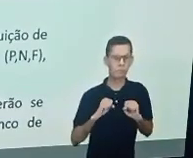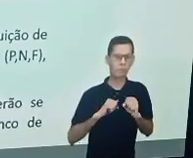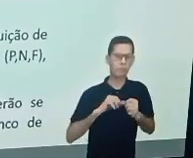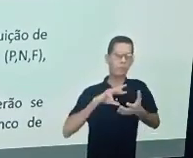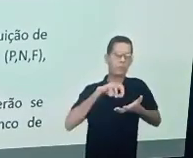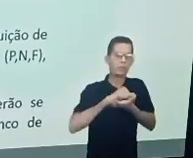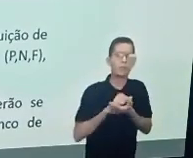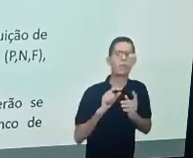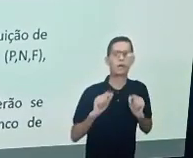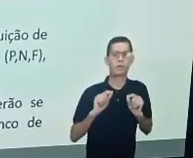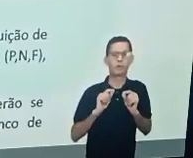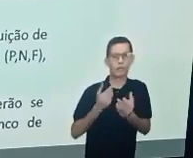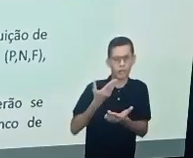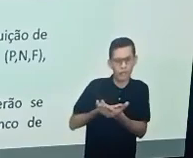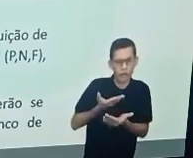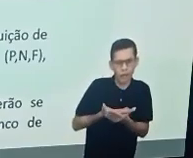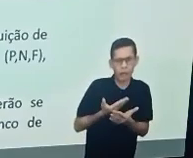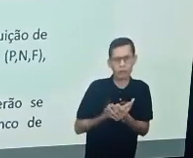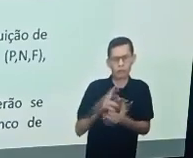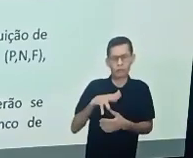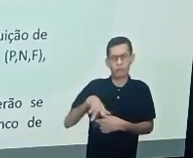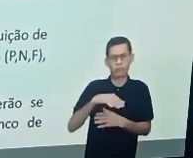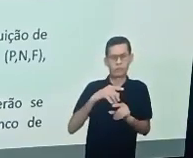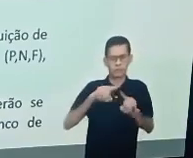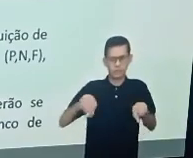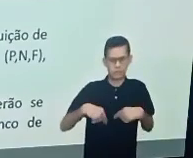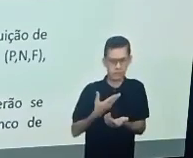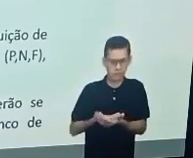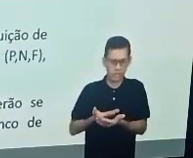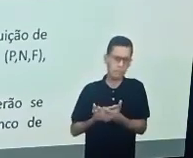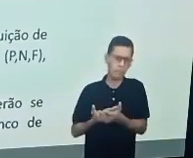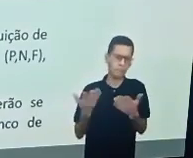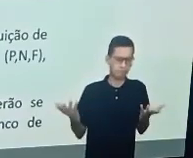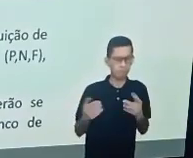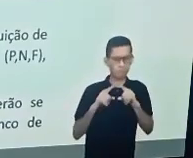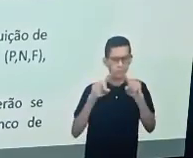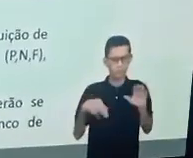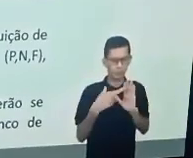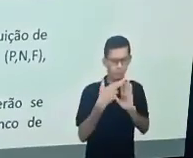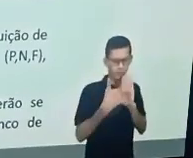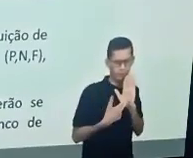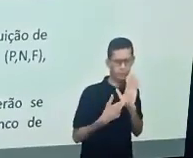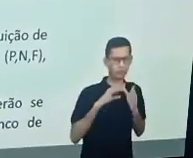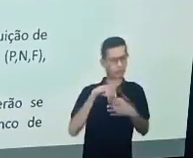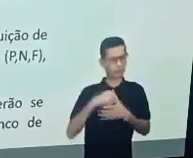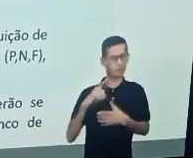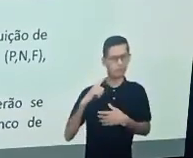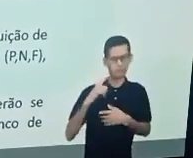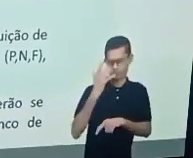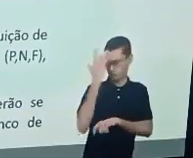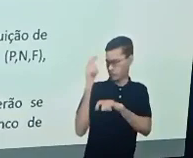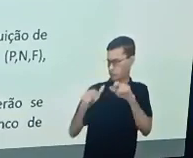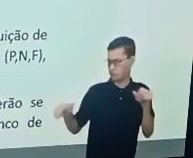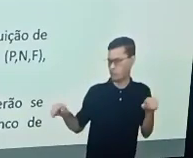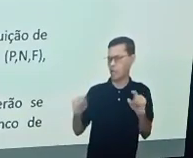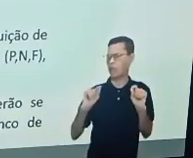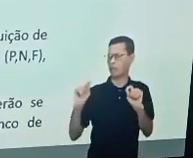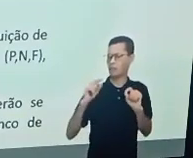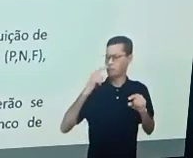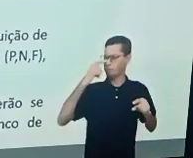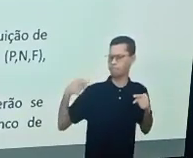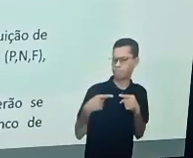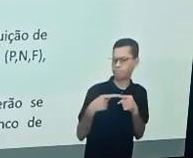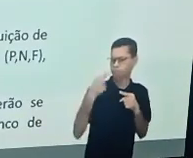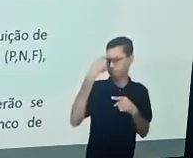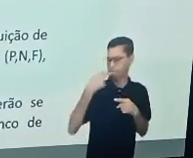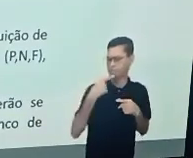atribuição de classes e aulas. Então, pessoal, de acordo com a portaria, de acordo com as legislações vigentes, quem está apto a se inscrever para o processo